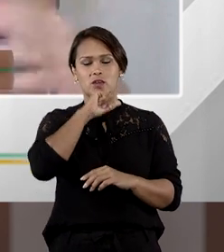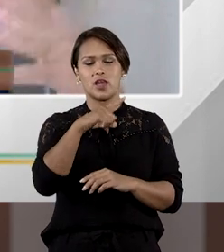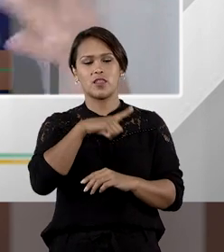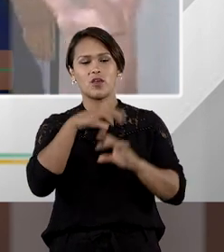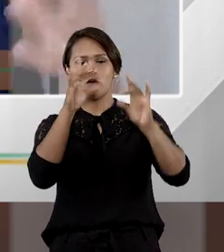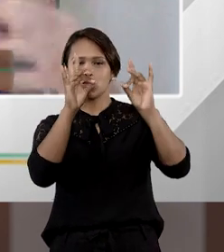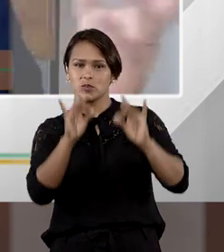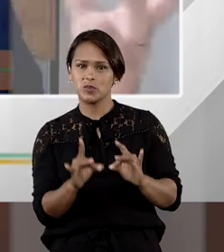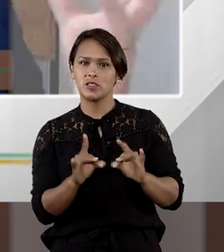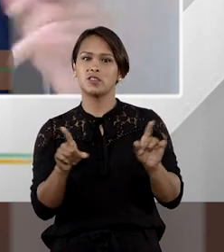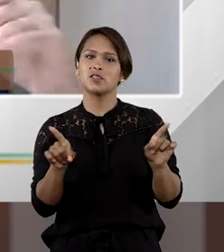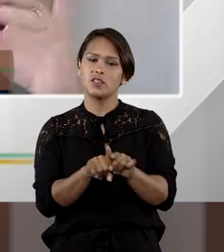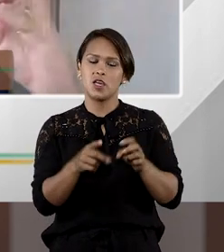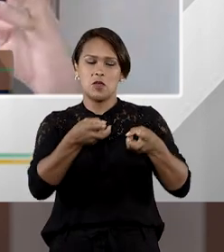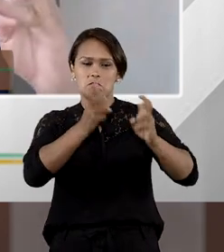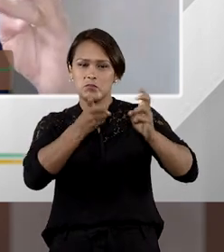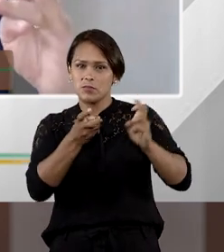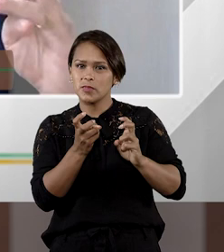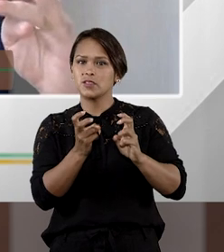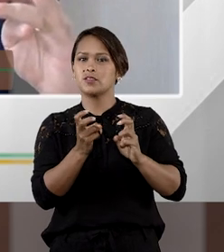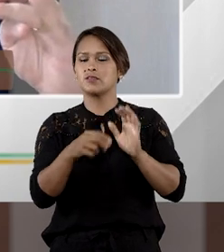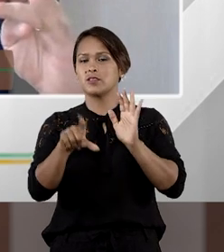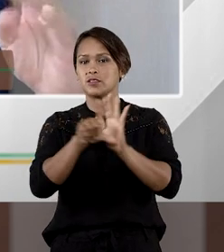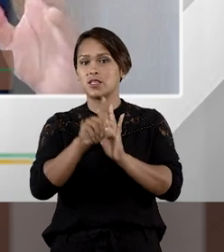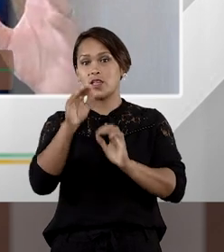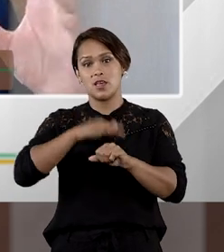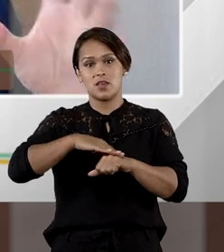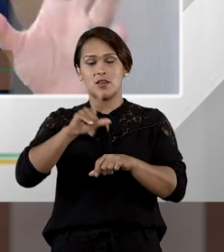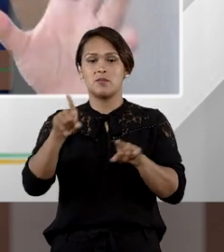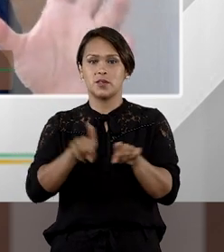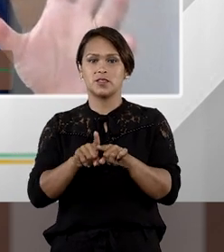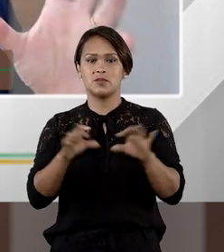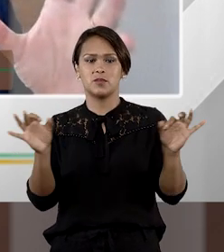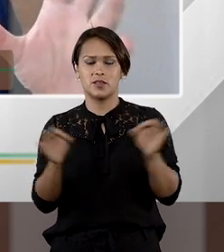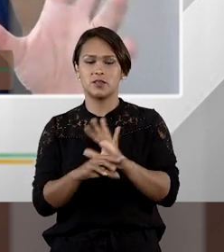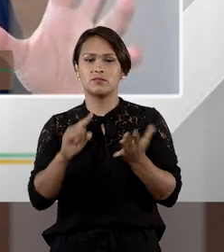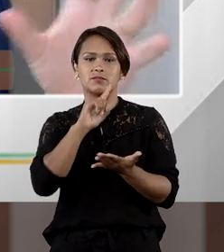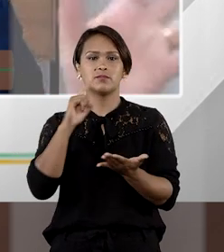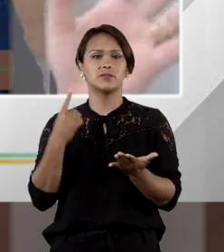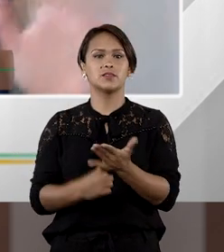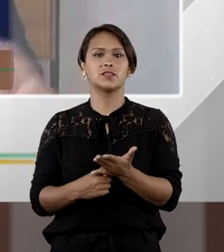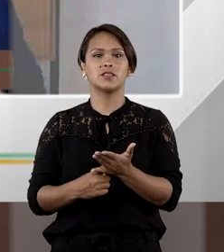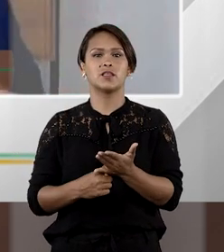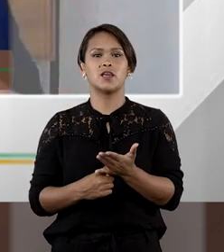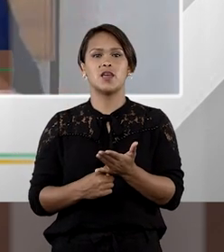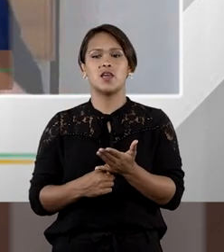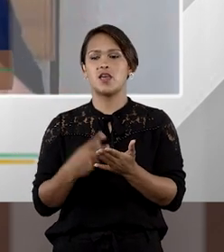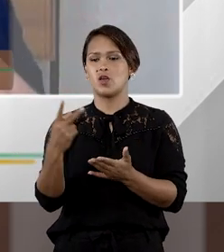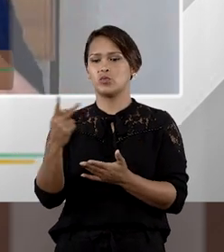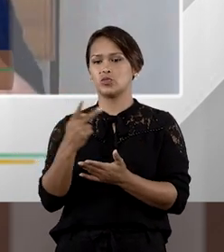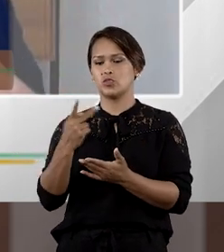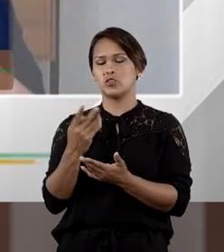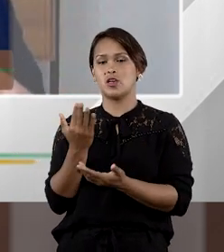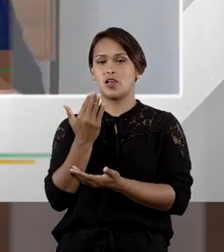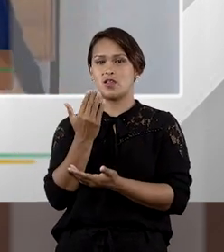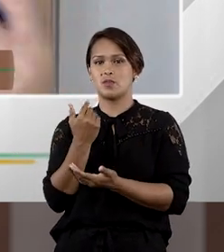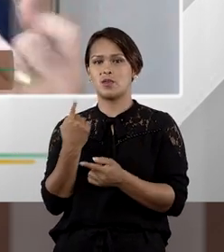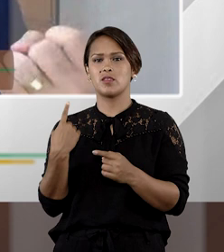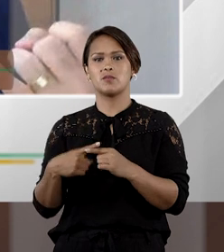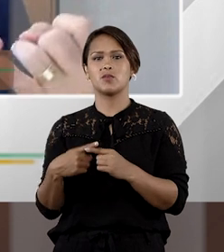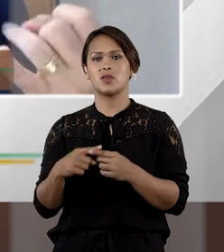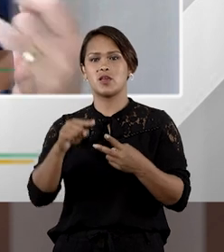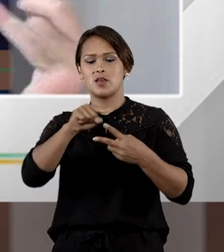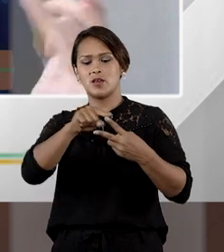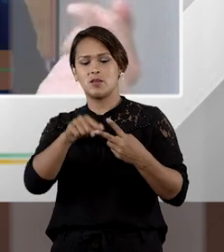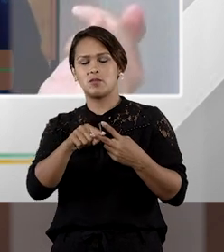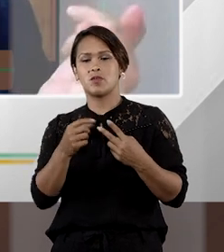algumas peculiaridades que devem ser observadas, e mais do que isso, o que acaba sendo determinante é o binômio ou trinômio alimentar.